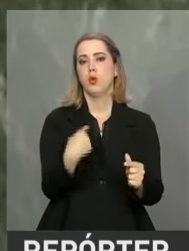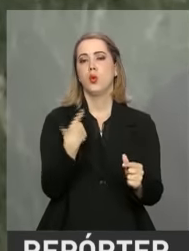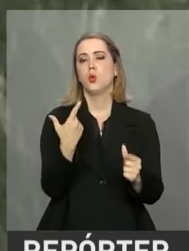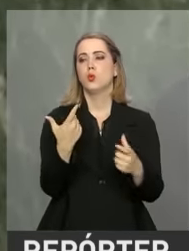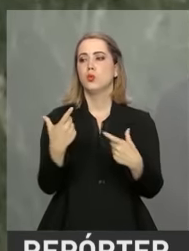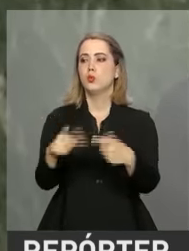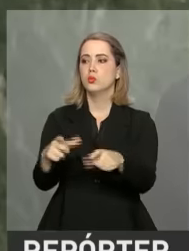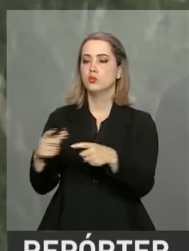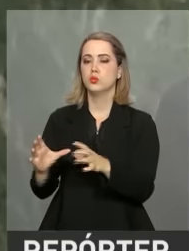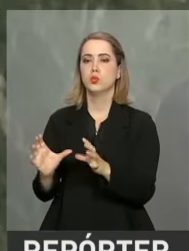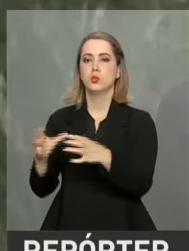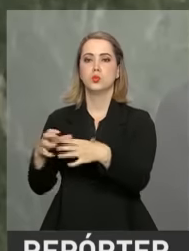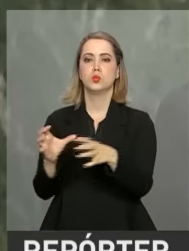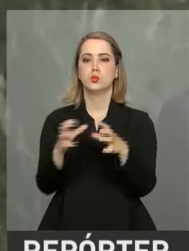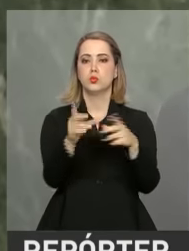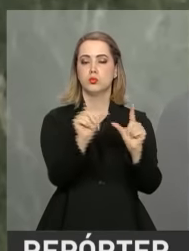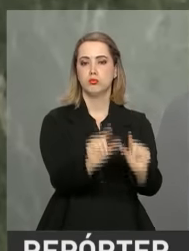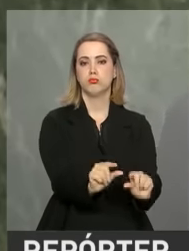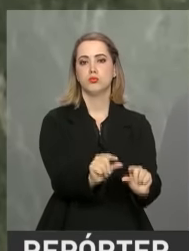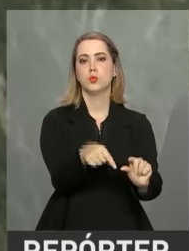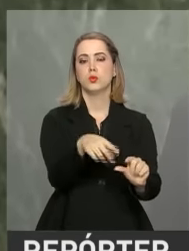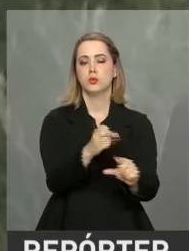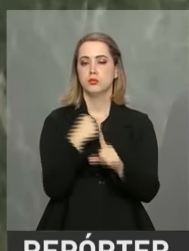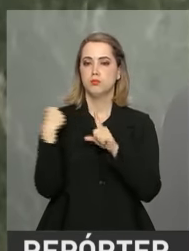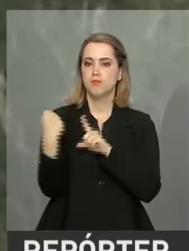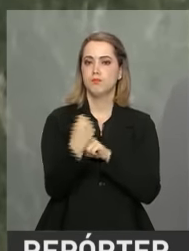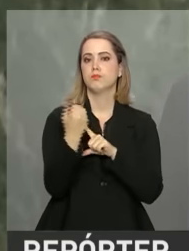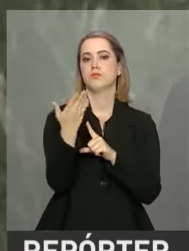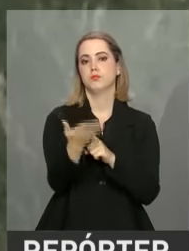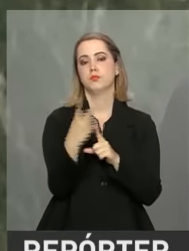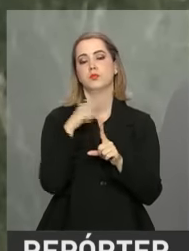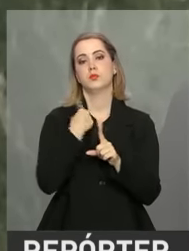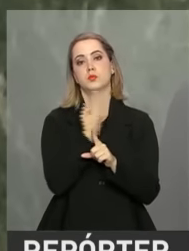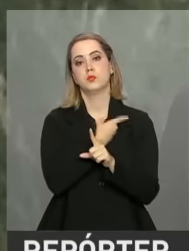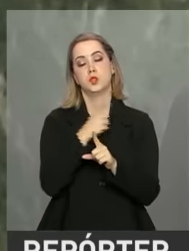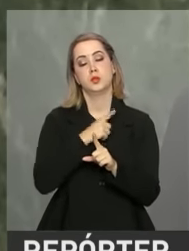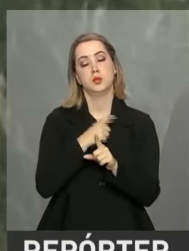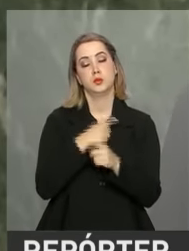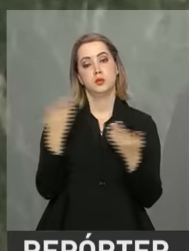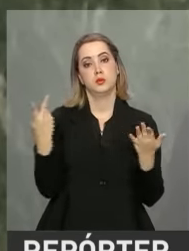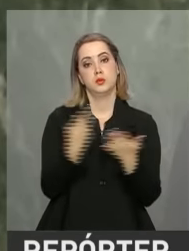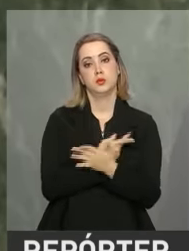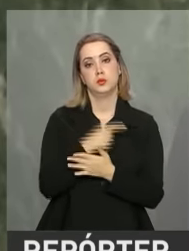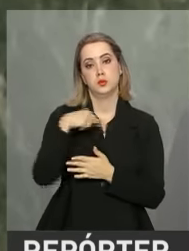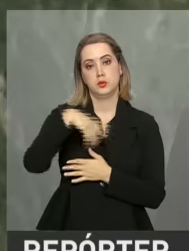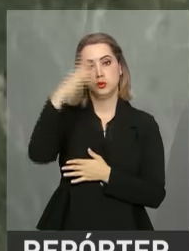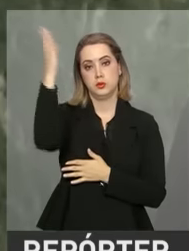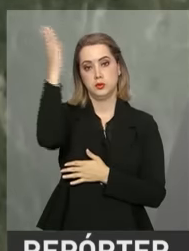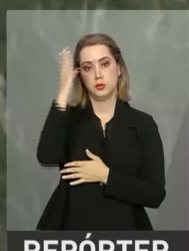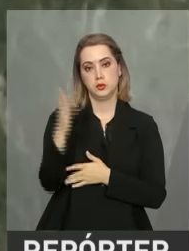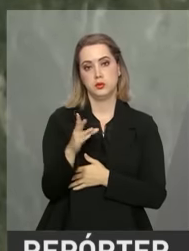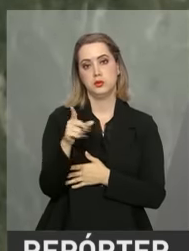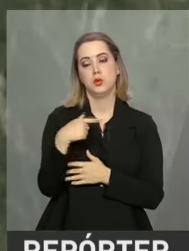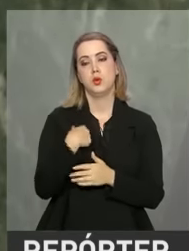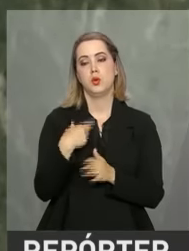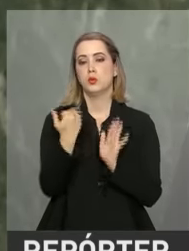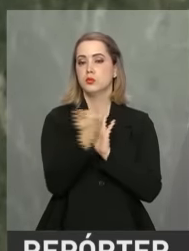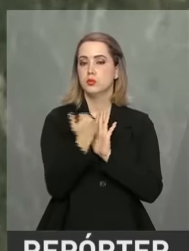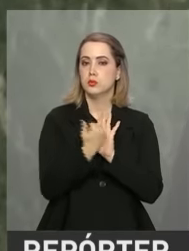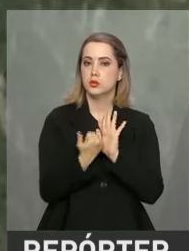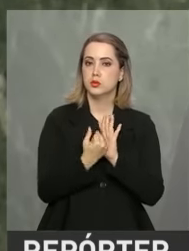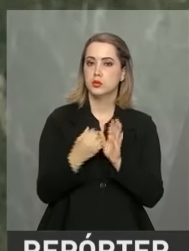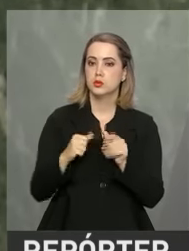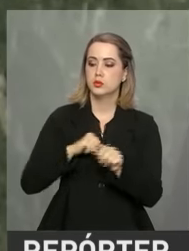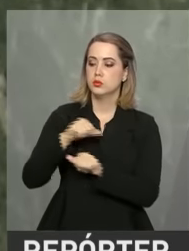mais vulneráveis de nossa sociedade. É o que temos feito no Brasil, com programas de transferência de